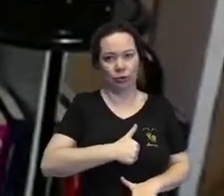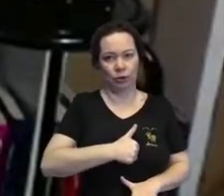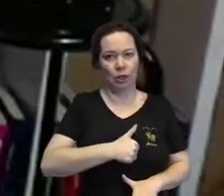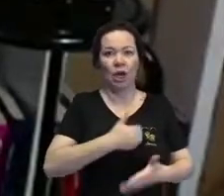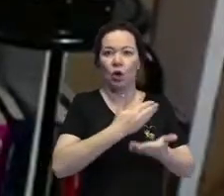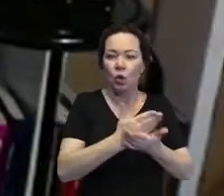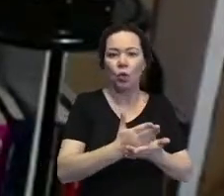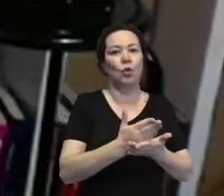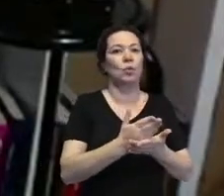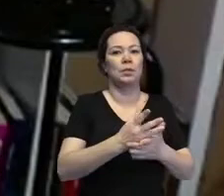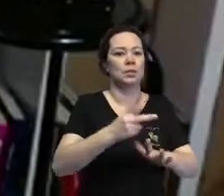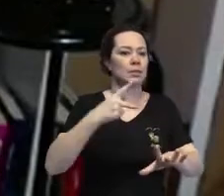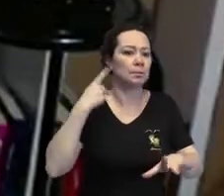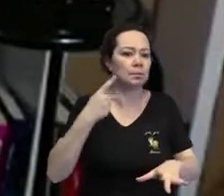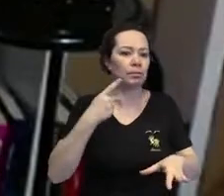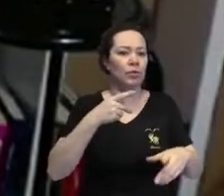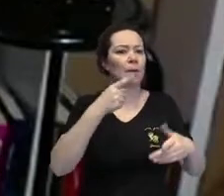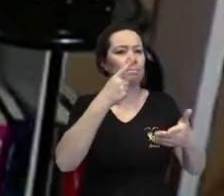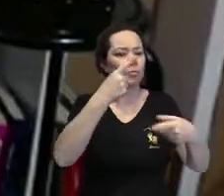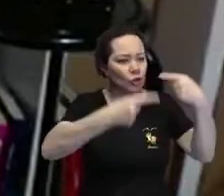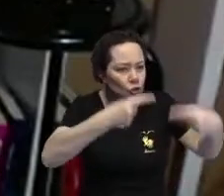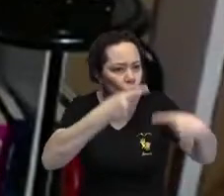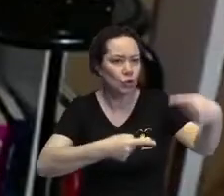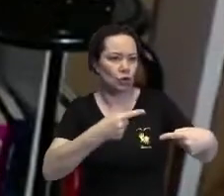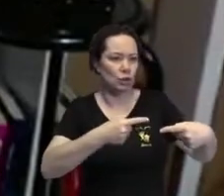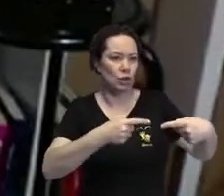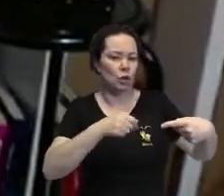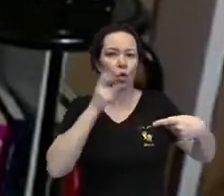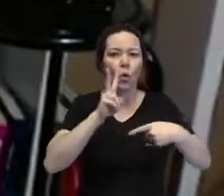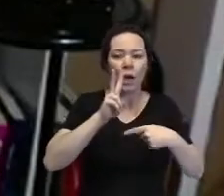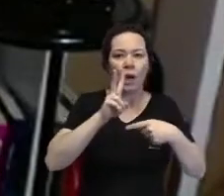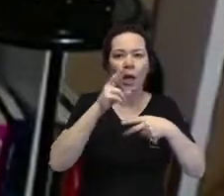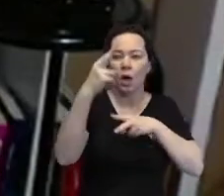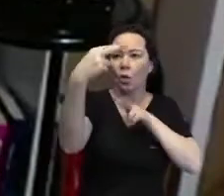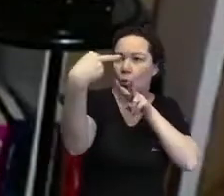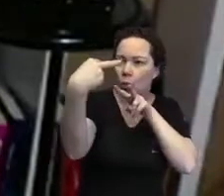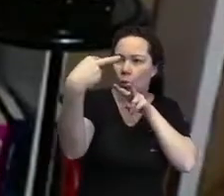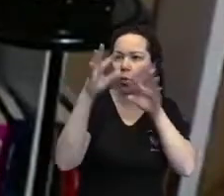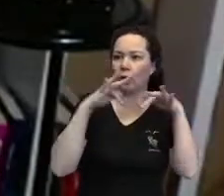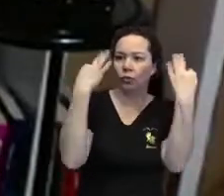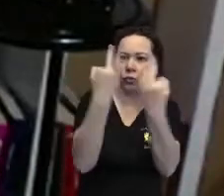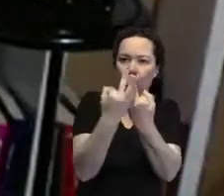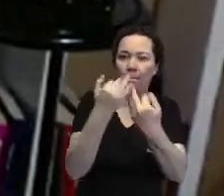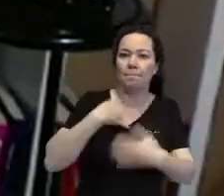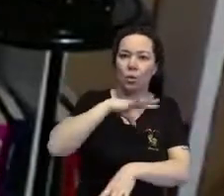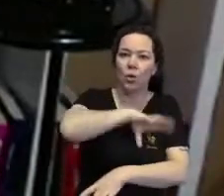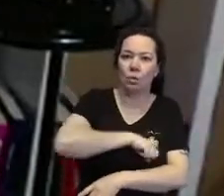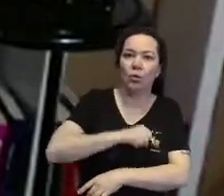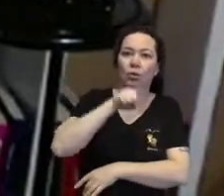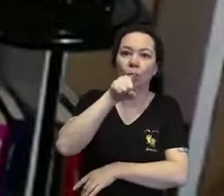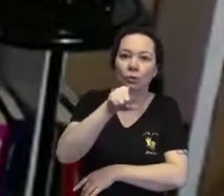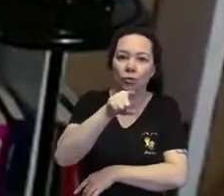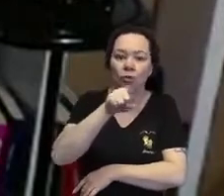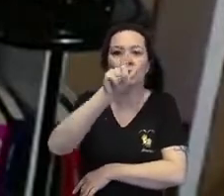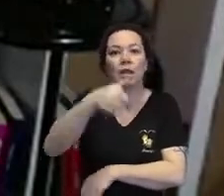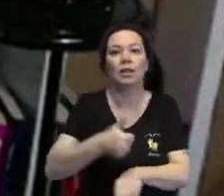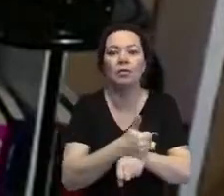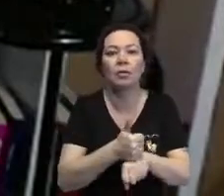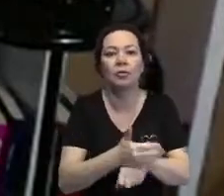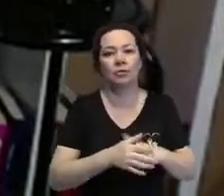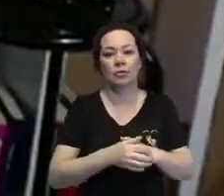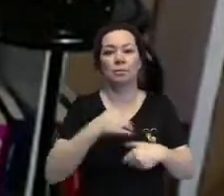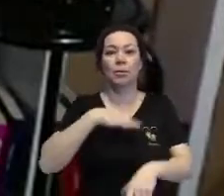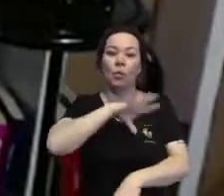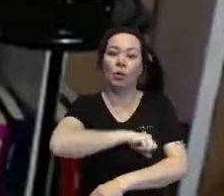mesa do domingo, a olhar no olho de quem amamos e dizer: o meu amor por você não é incondicional. O